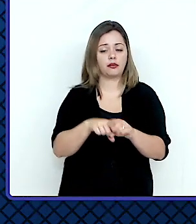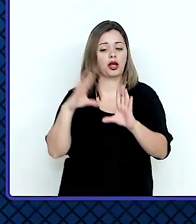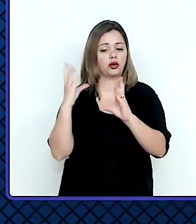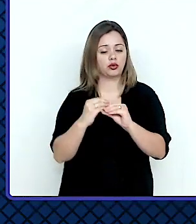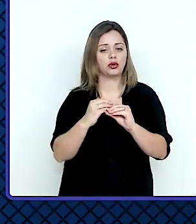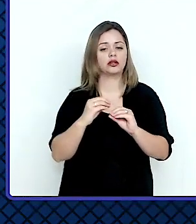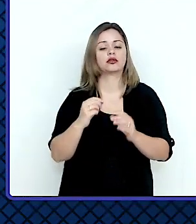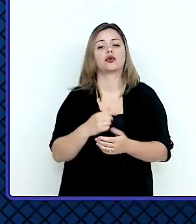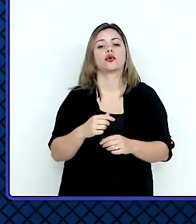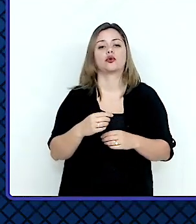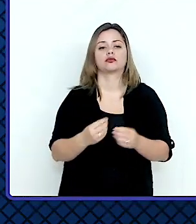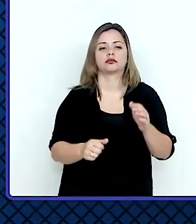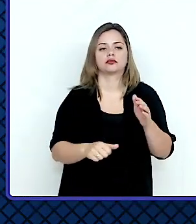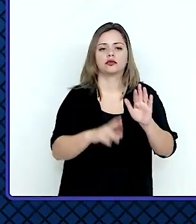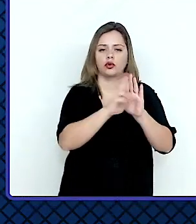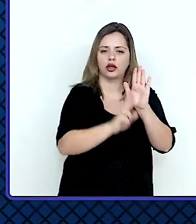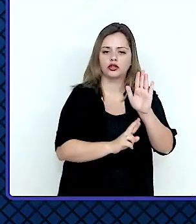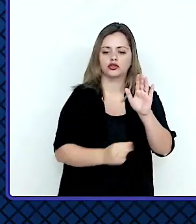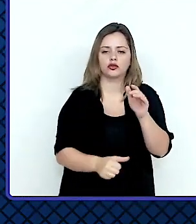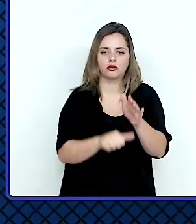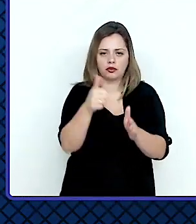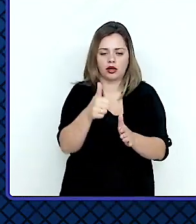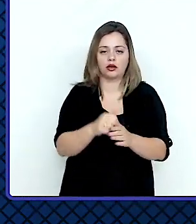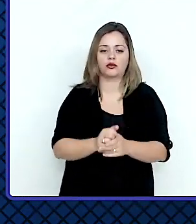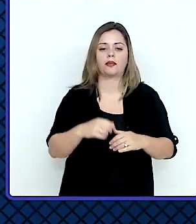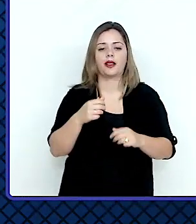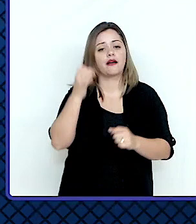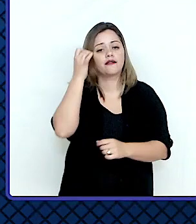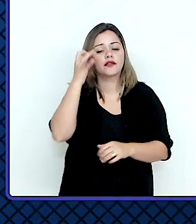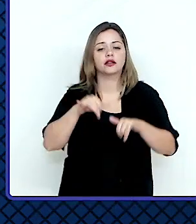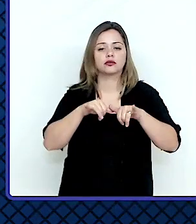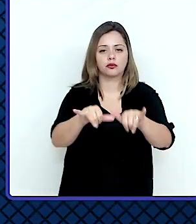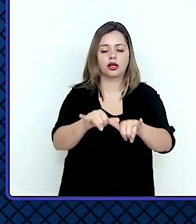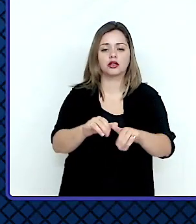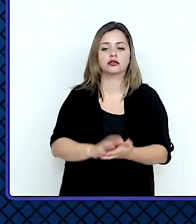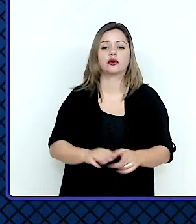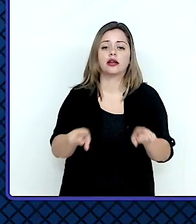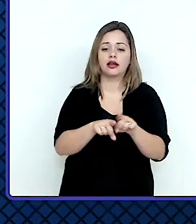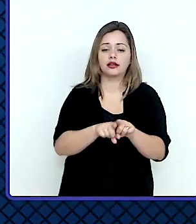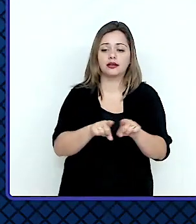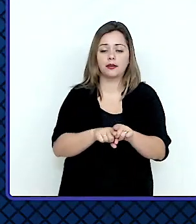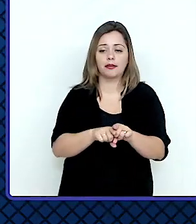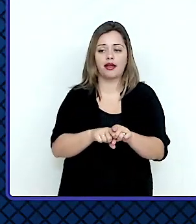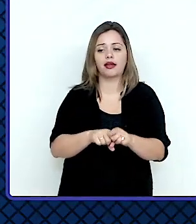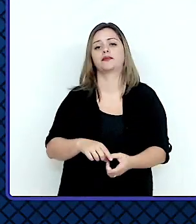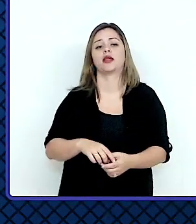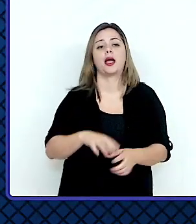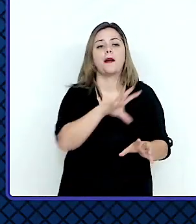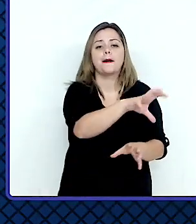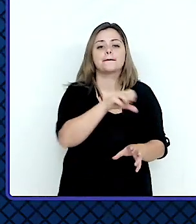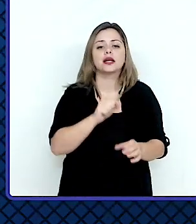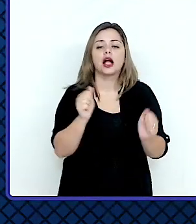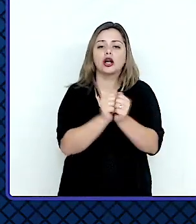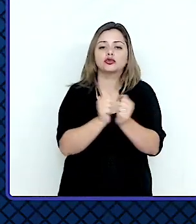origem, facilitação de comércio e ainda a adesão à Convenção de Istambul, que prevê a